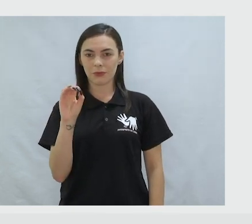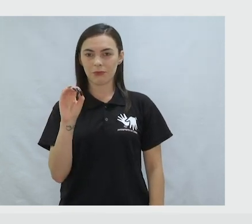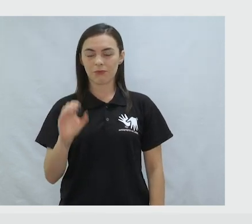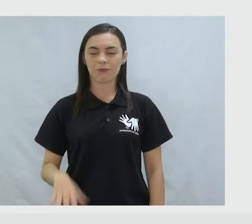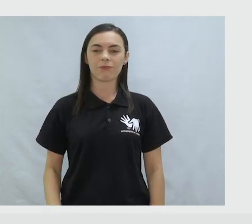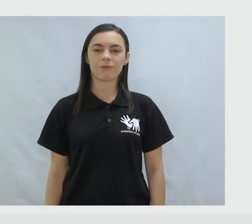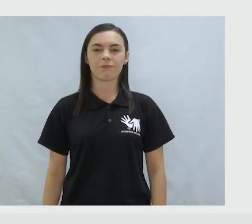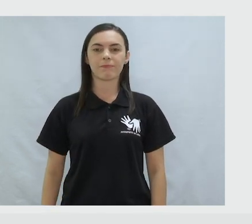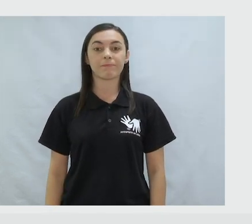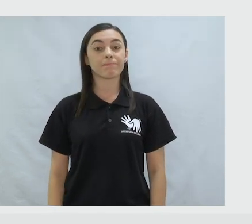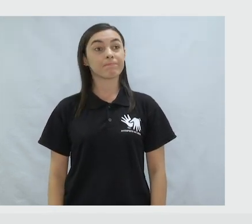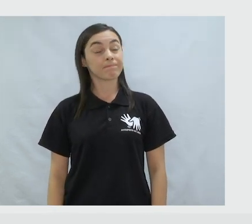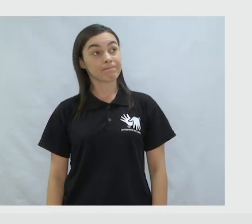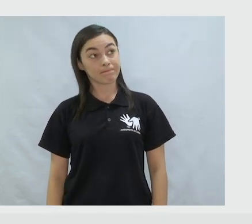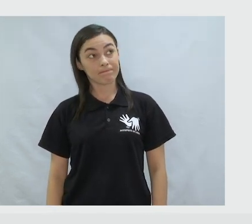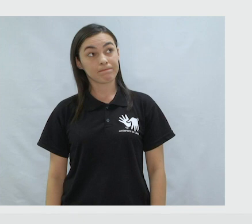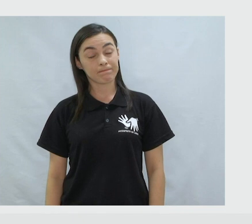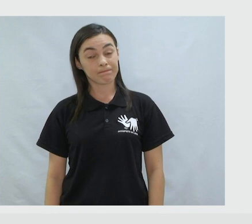joelho.